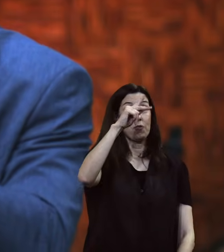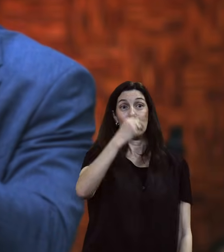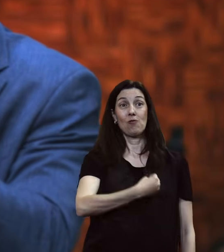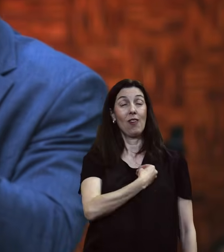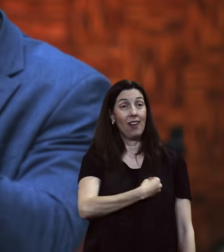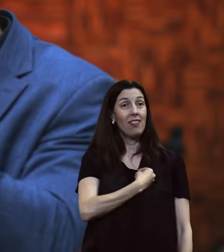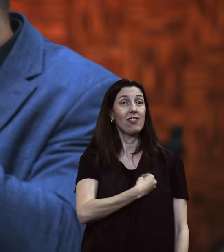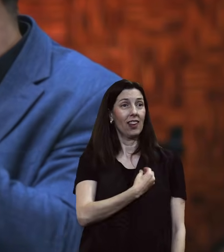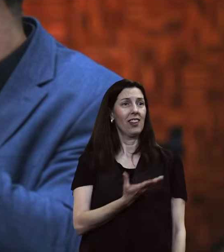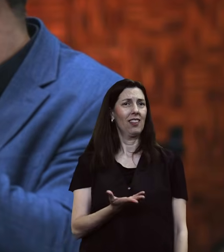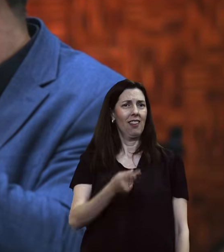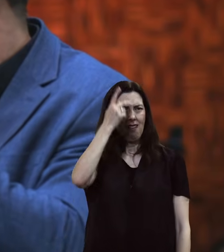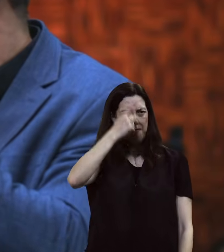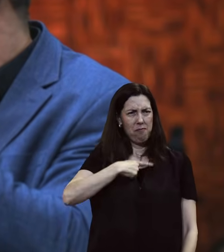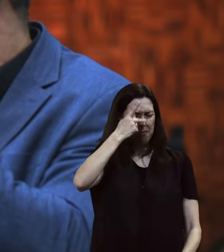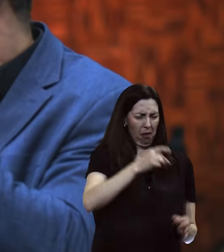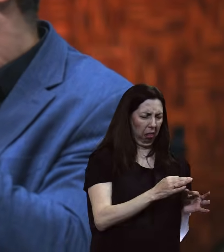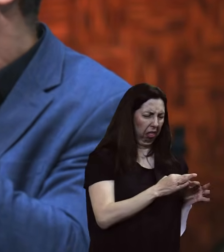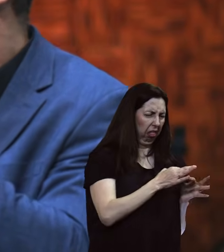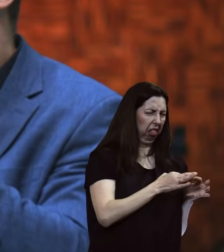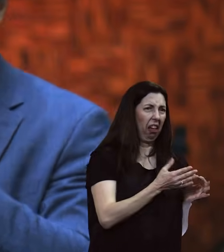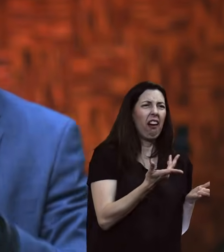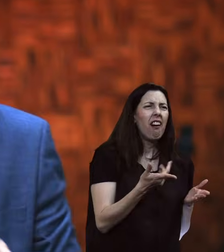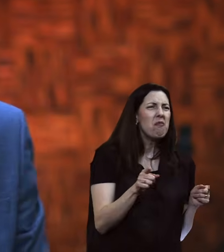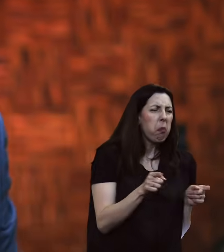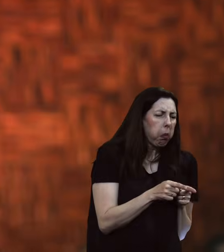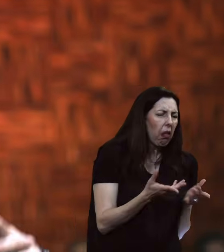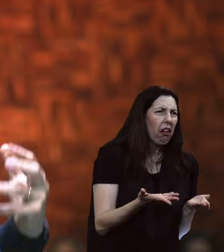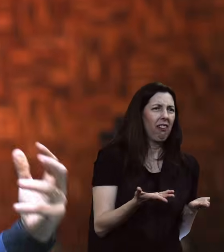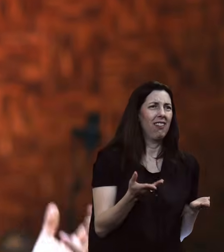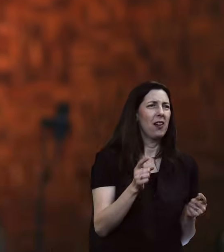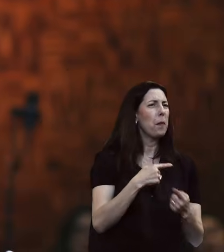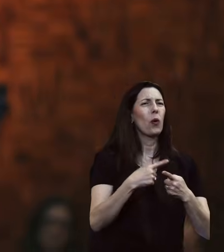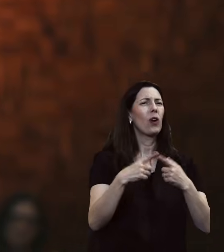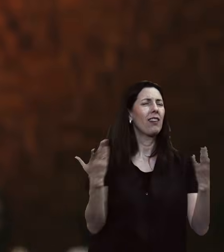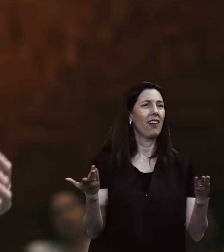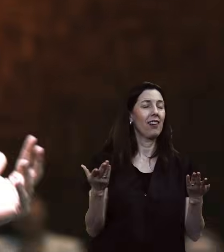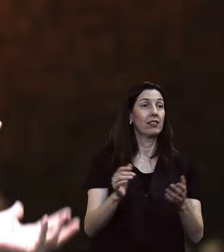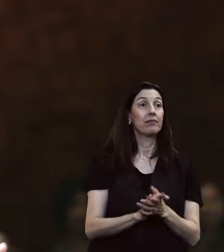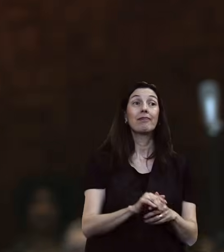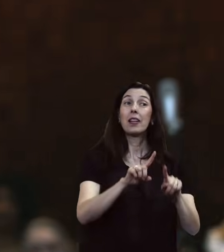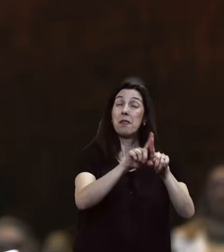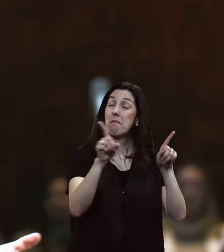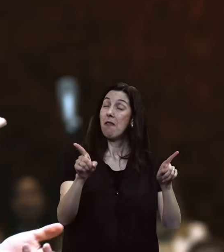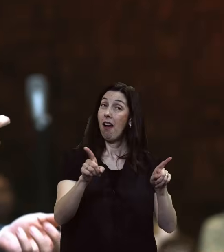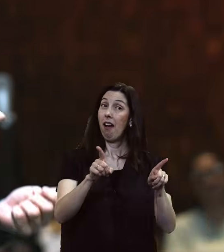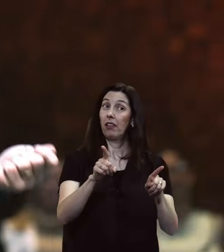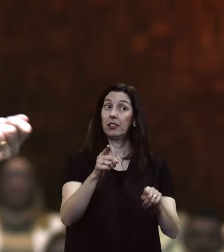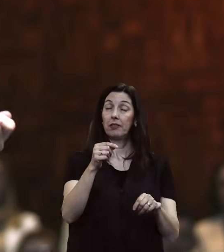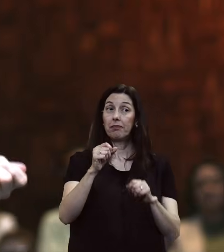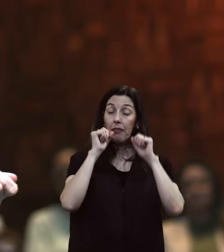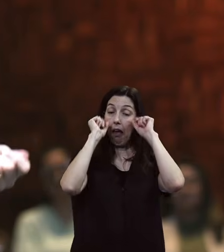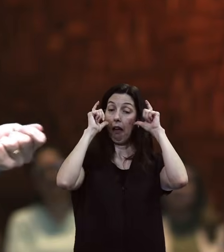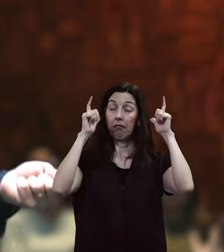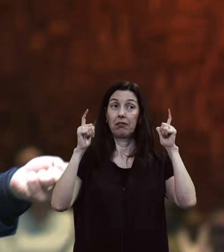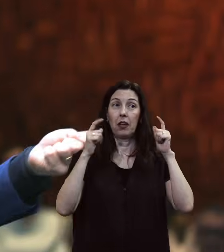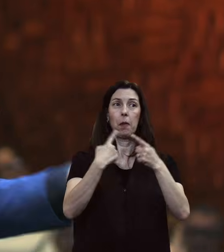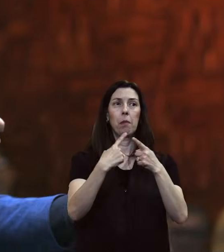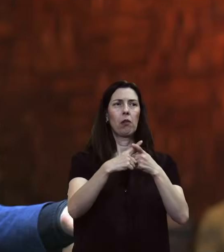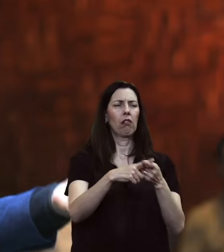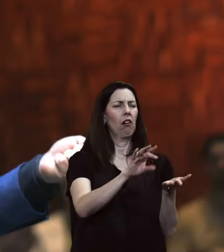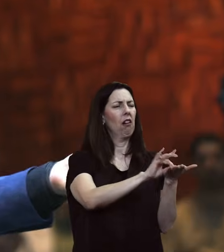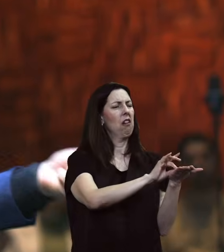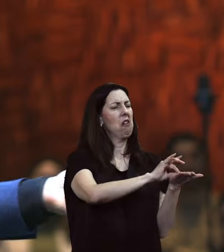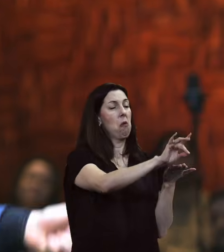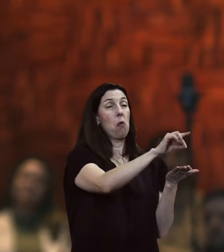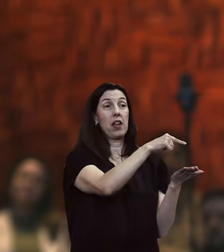você. Quantos creem nisso? Agora, o inimigo vai de todas as formas tentar frustrar os sonhos de